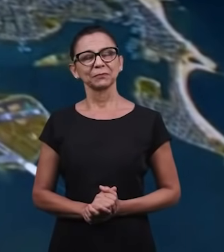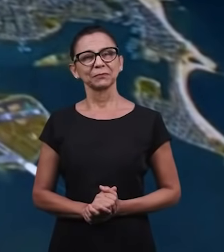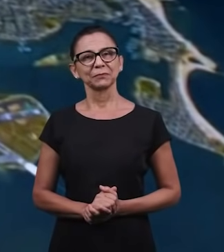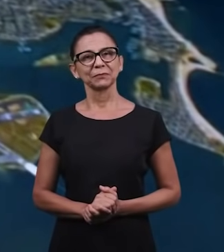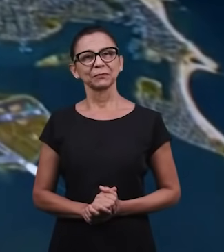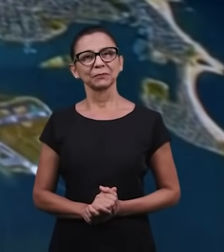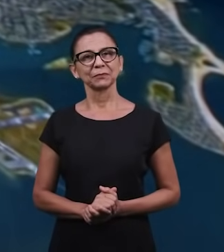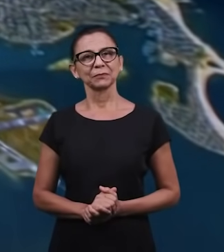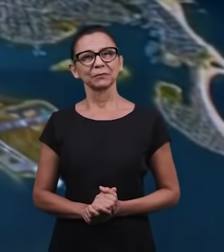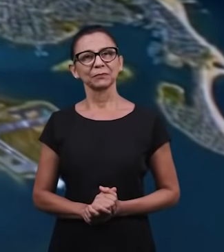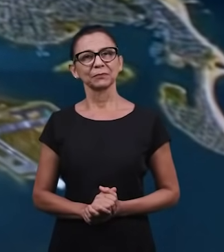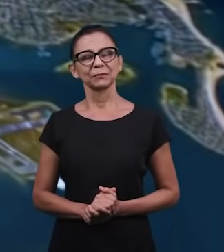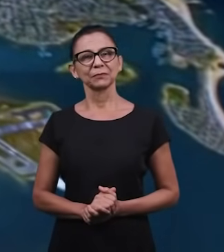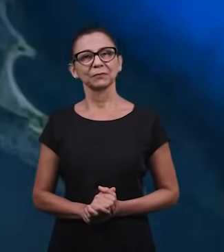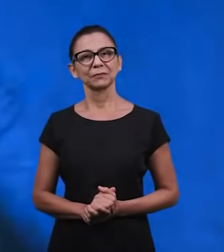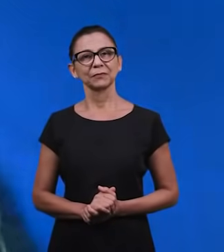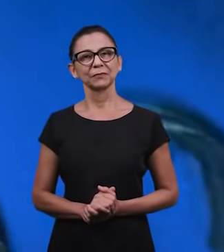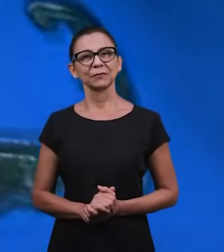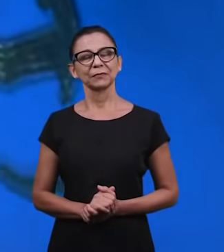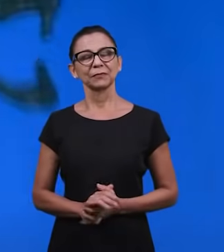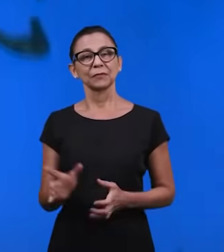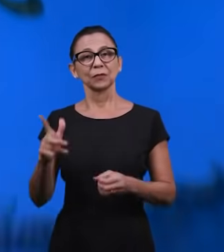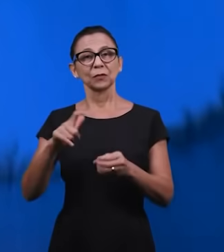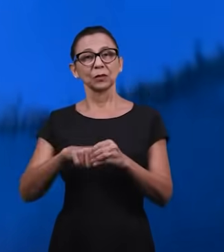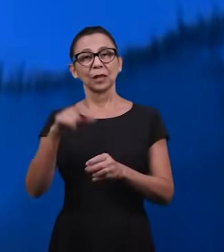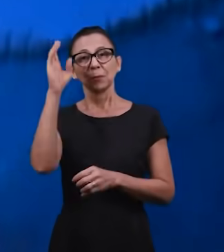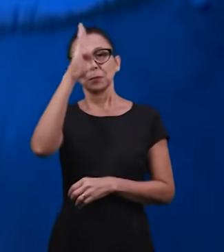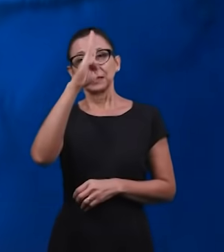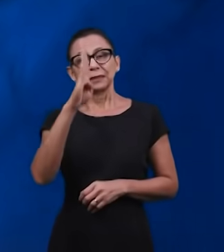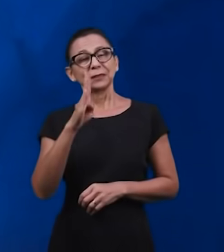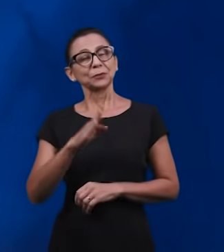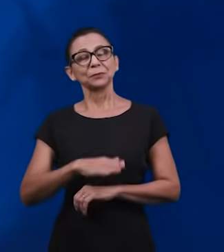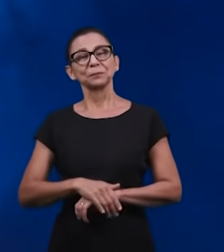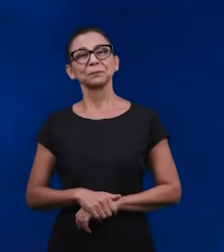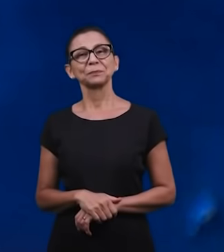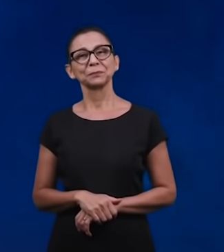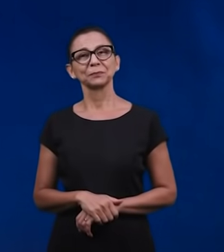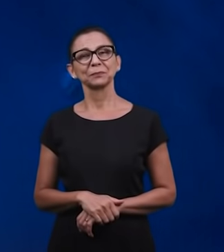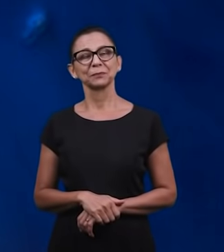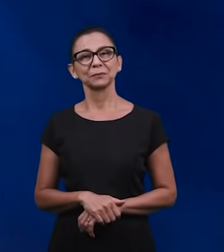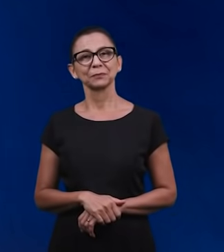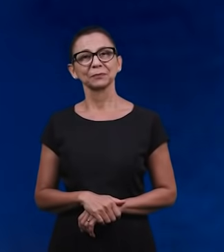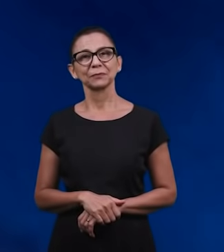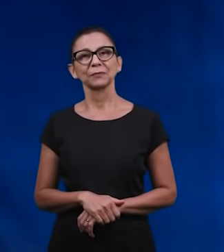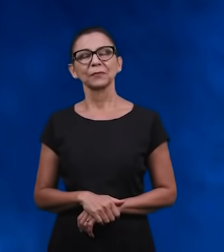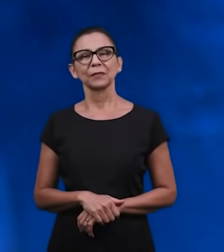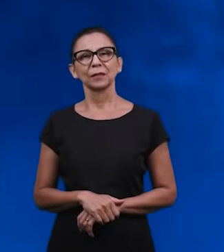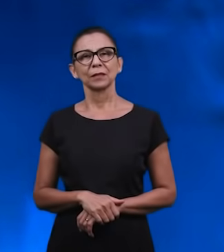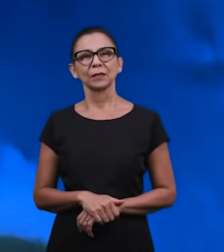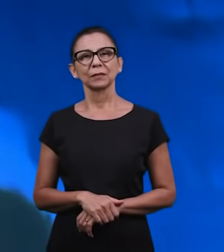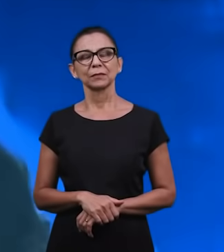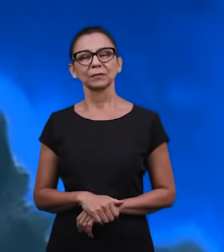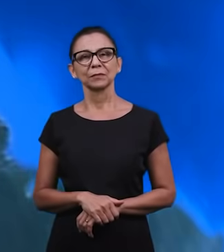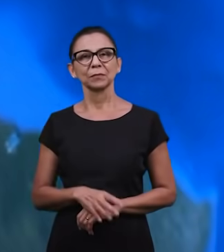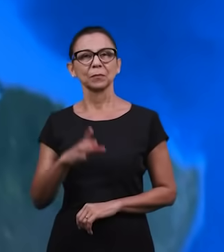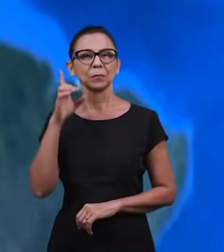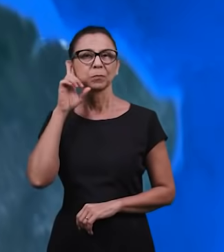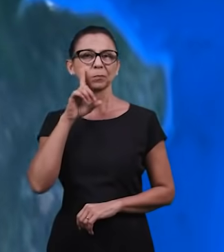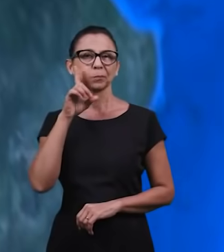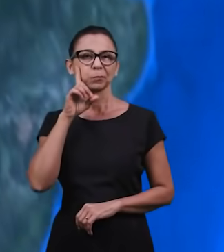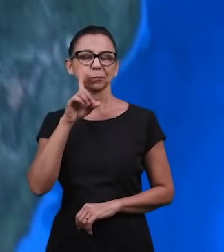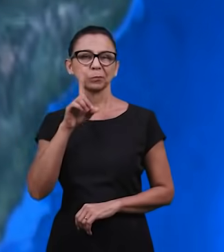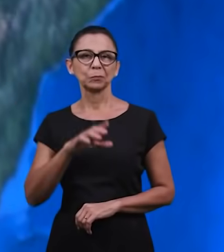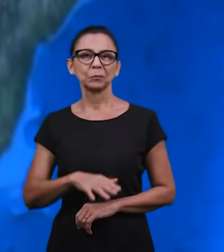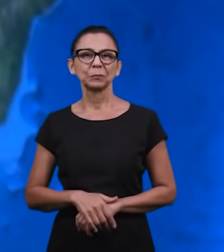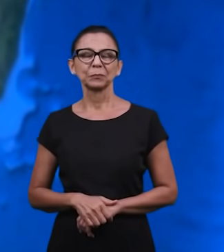de Medford e vamos agora voltar para o Brasil. E os irmãos vão acompanhar conosco. Deixamos ali Massachusetts, nos Estados Unidos da América, e